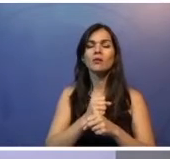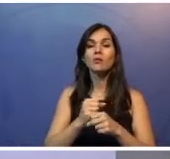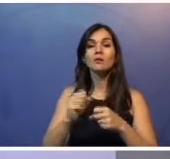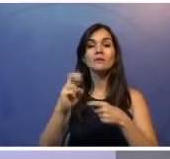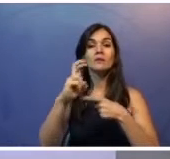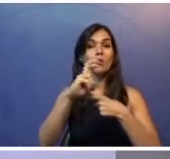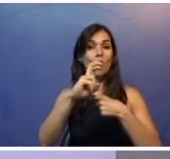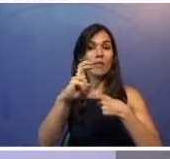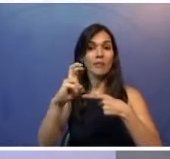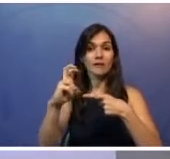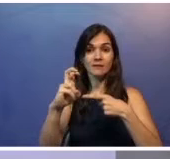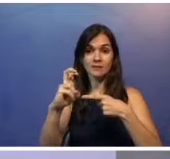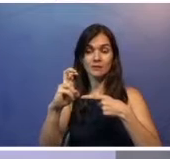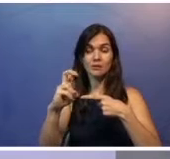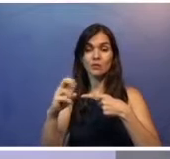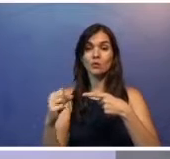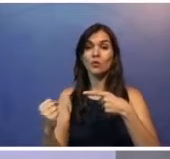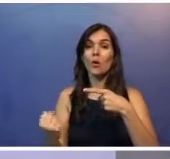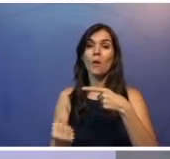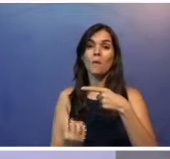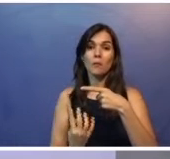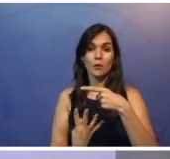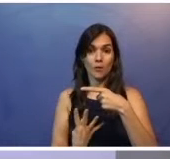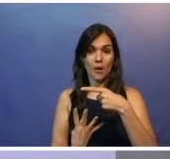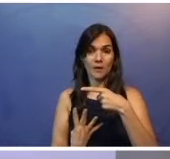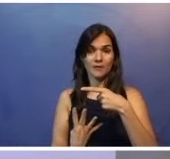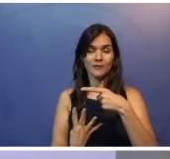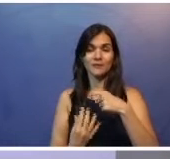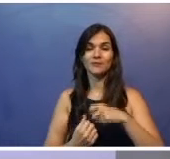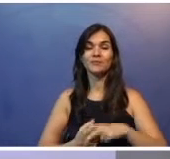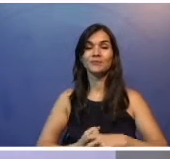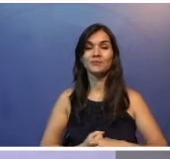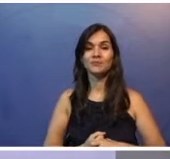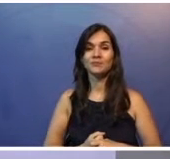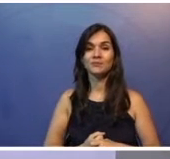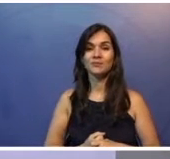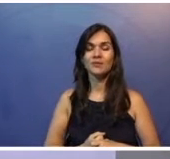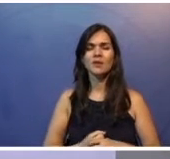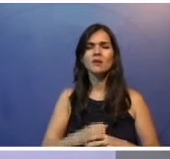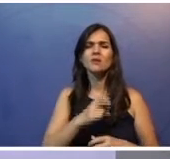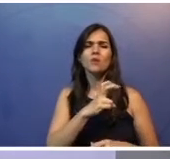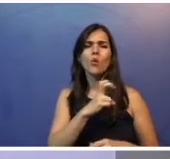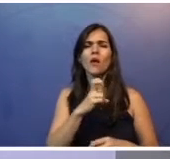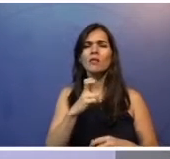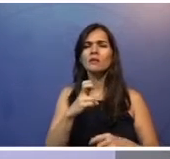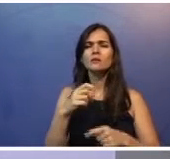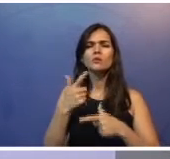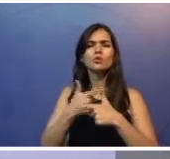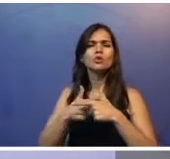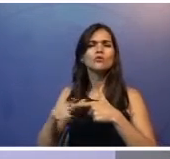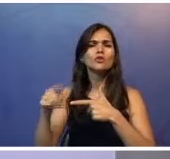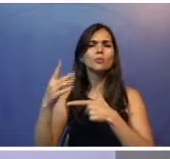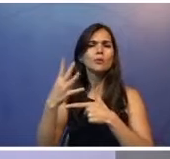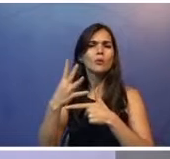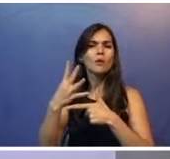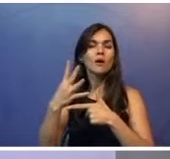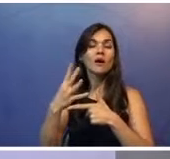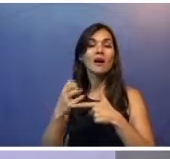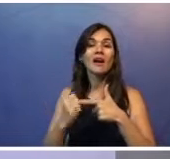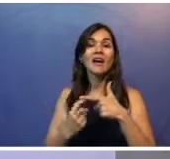55 José 10 + 3 + 15 + 17:55 / 4